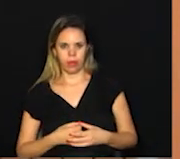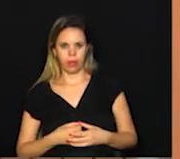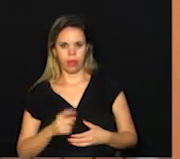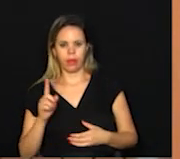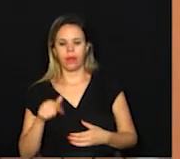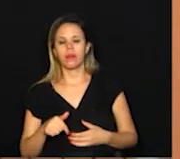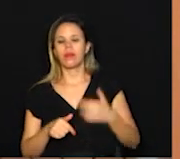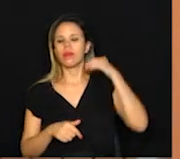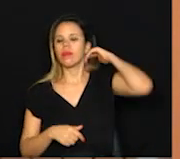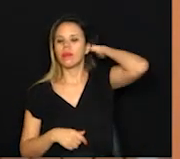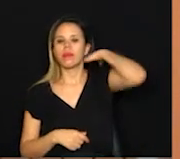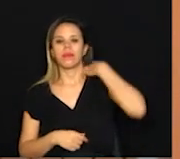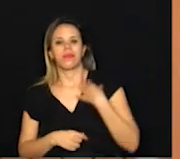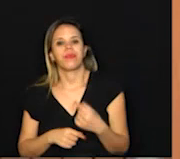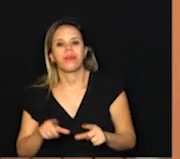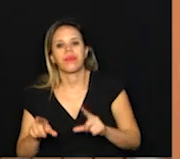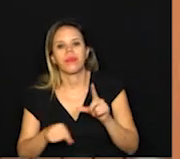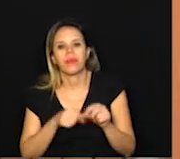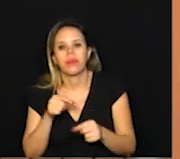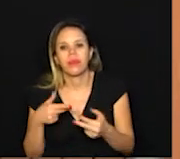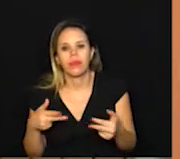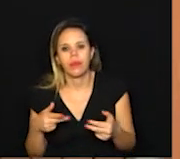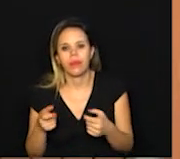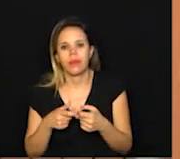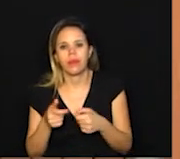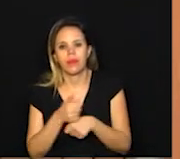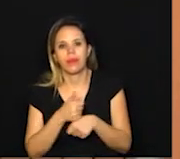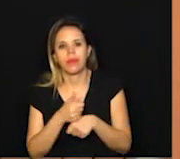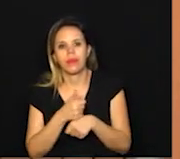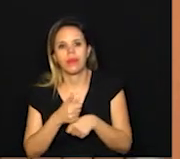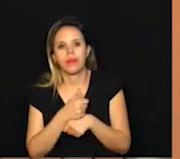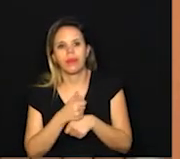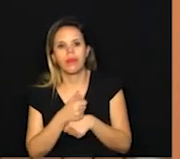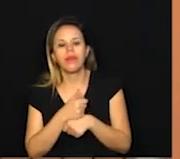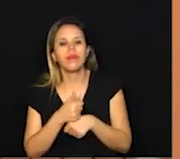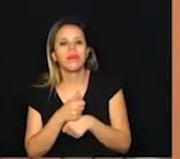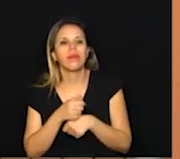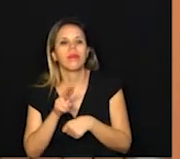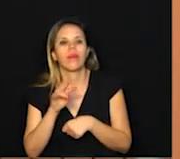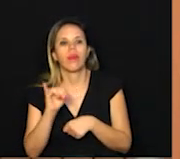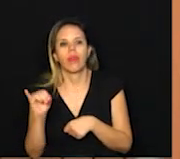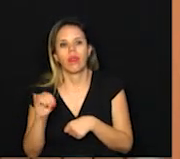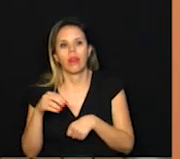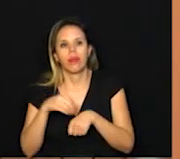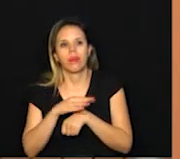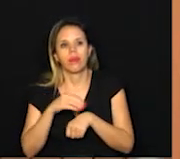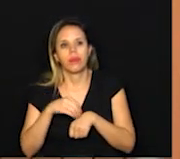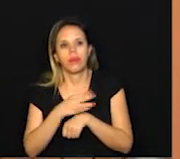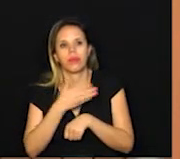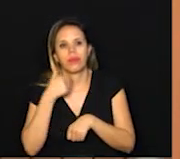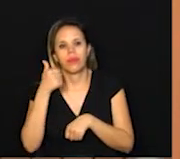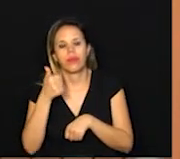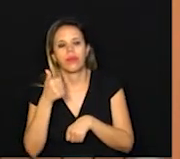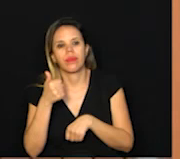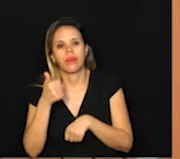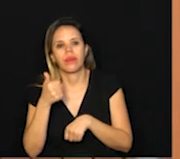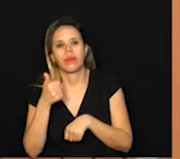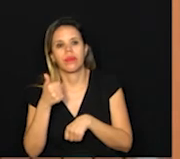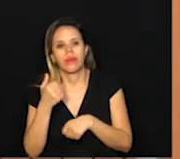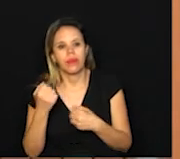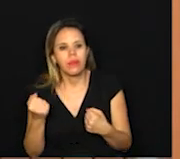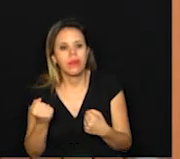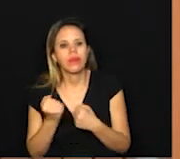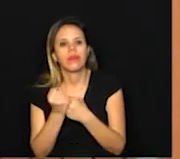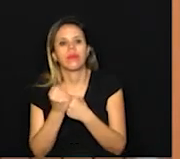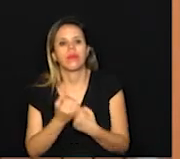era a opção do médico ali no intensivista, ele trazia uma melhora do quadro, ele dava um